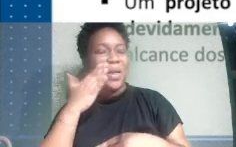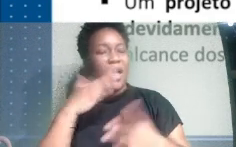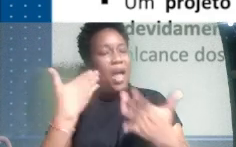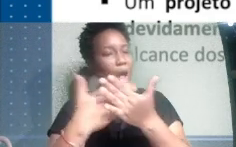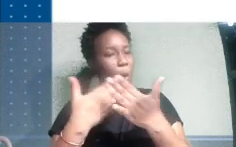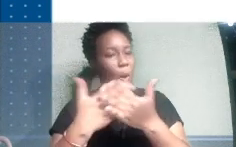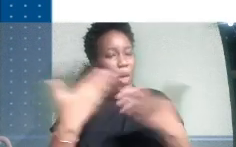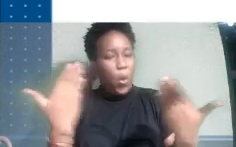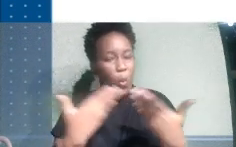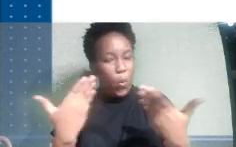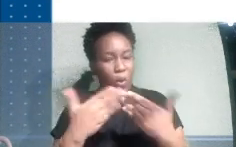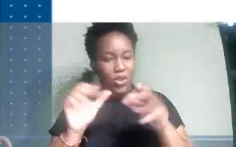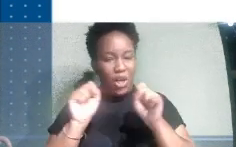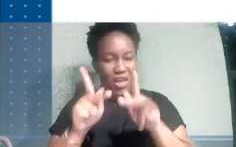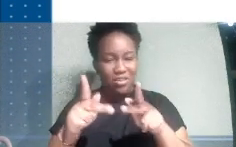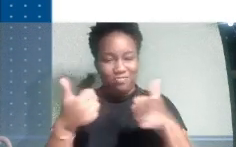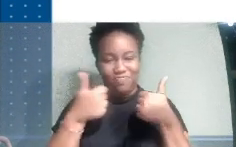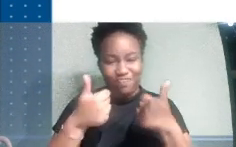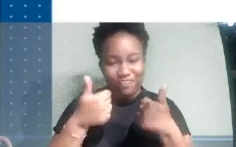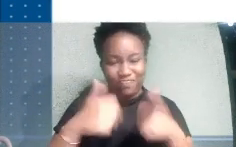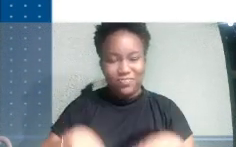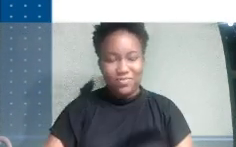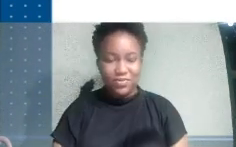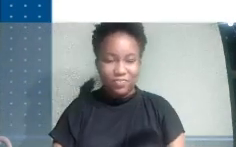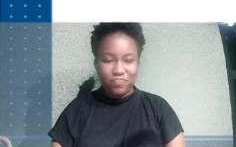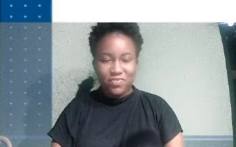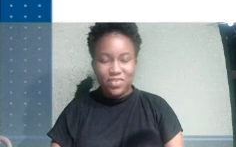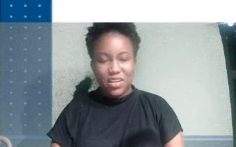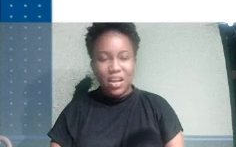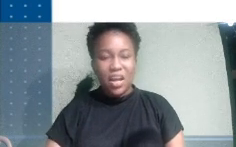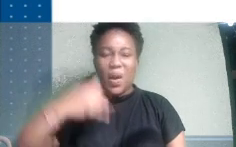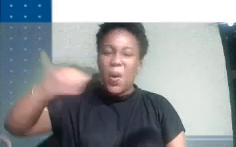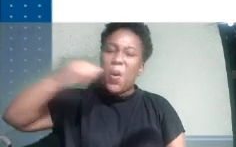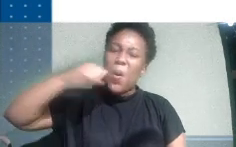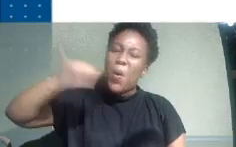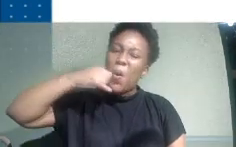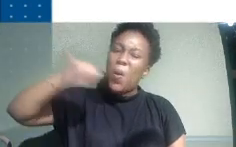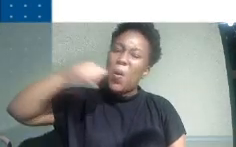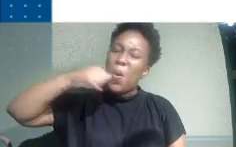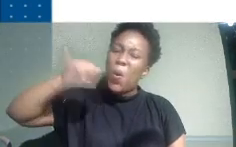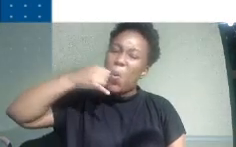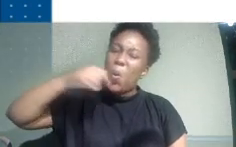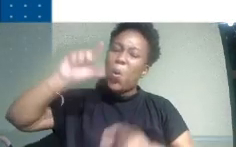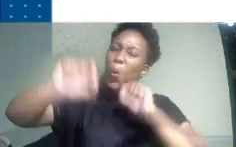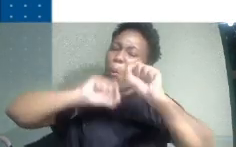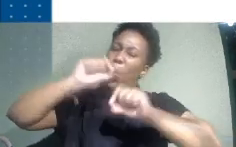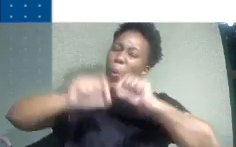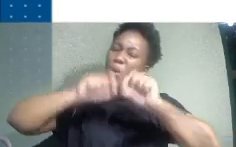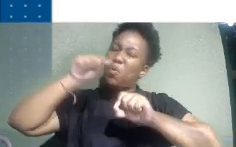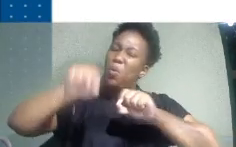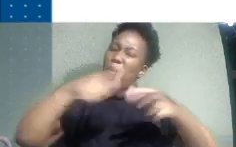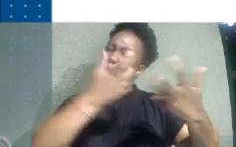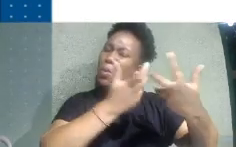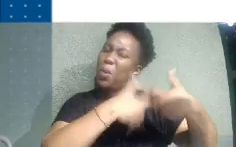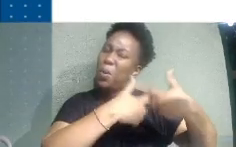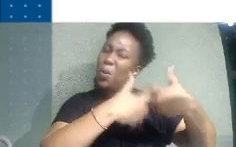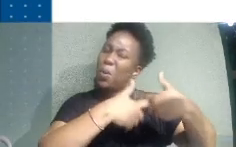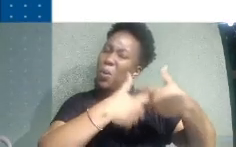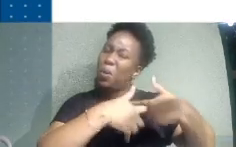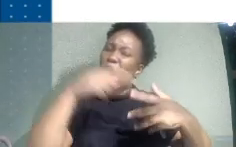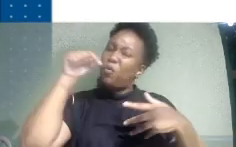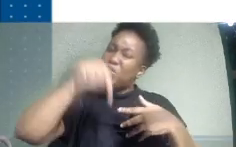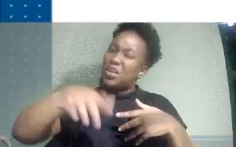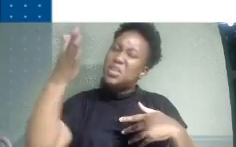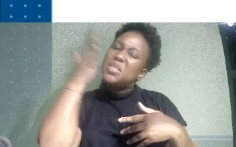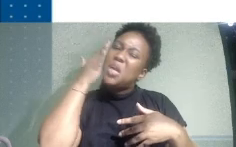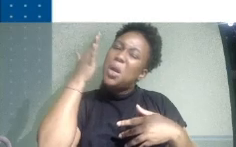de hoje. Vamos lá então. Quando eu falo em energia elétrica, o que vem na sua cabeça? Você sabe o que é a energia